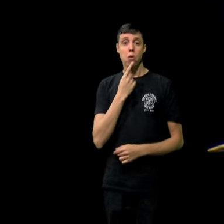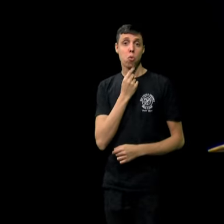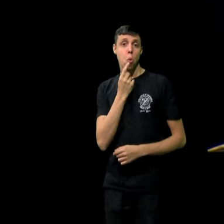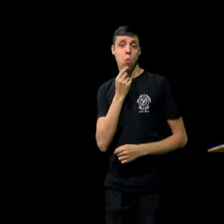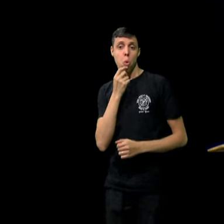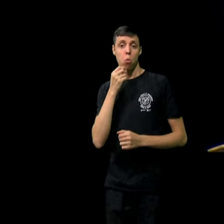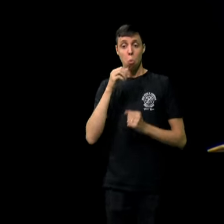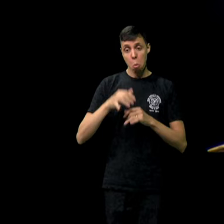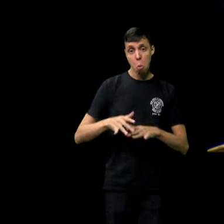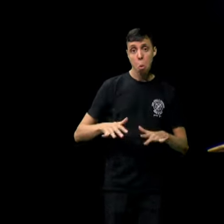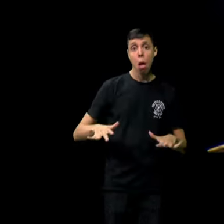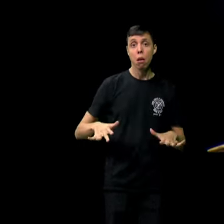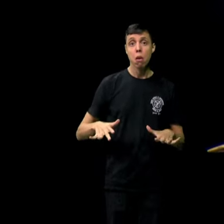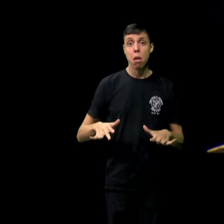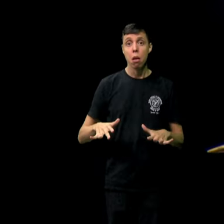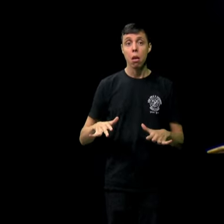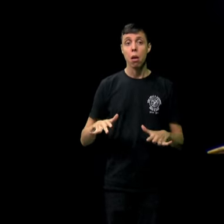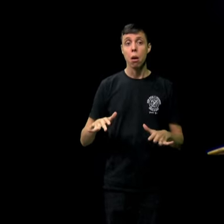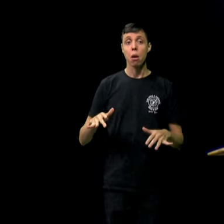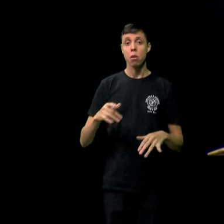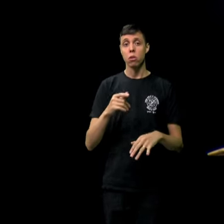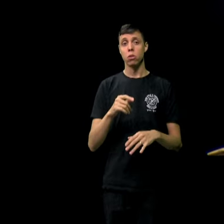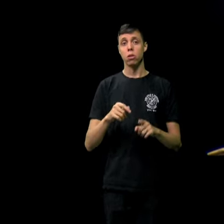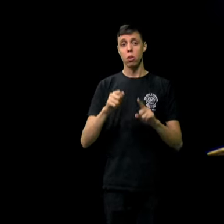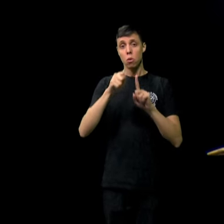que tem algo ali dentro, ela tem uma incomodidade.